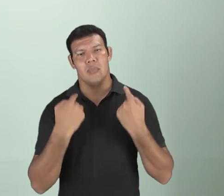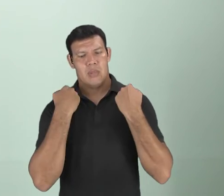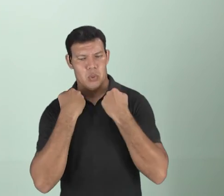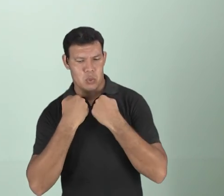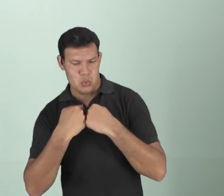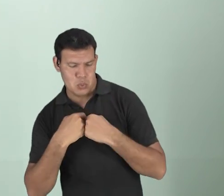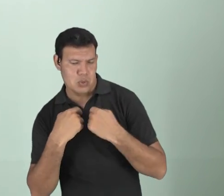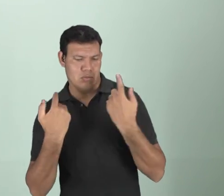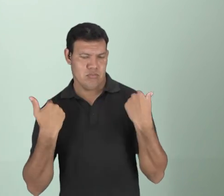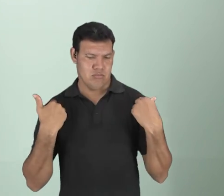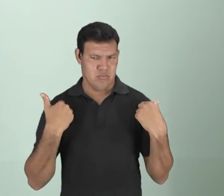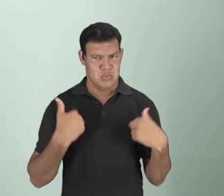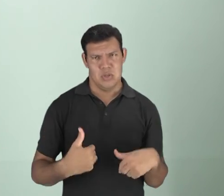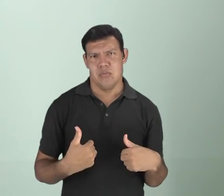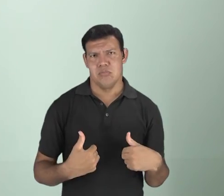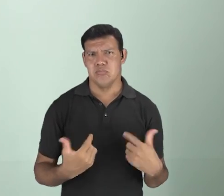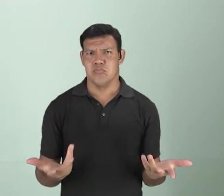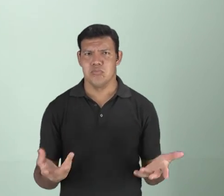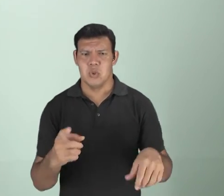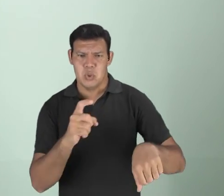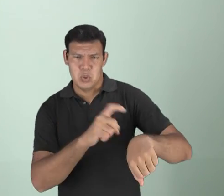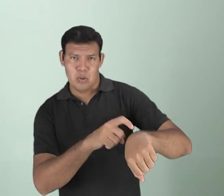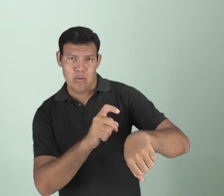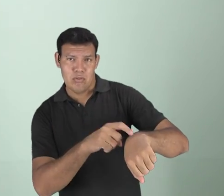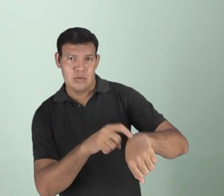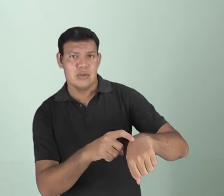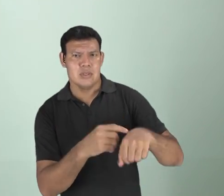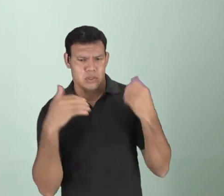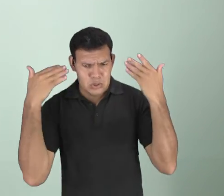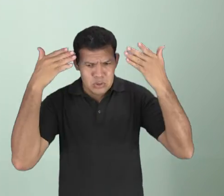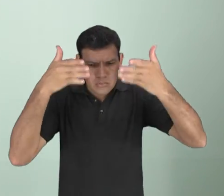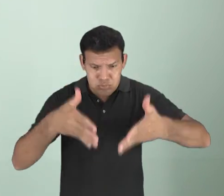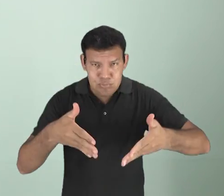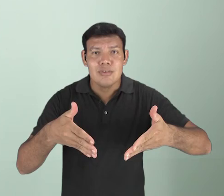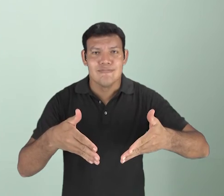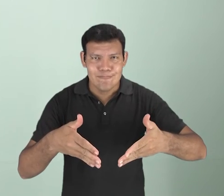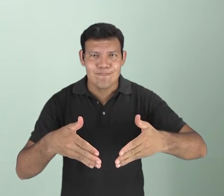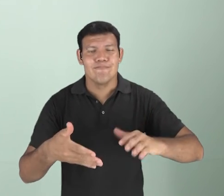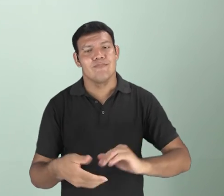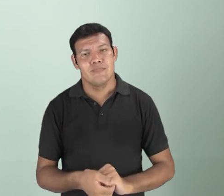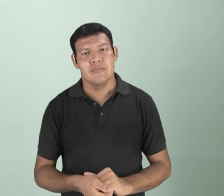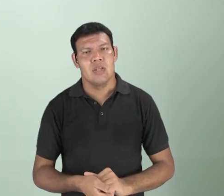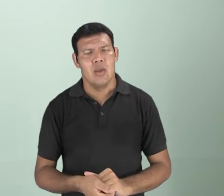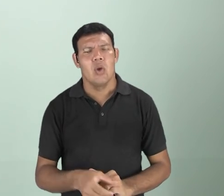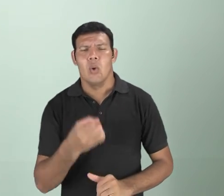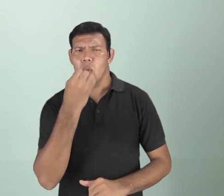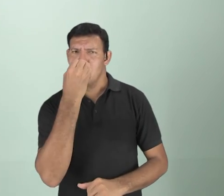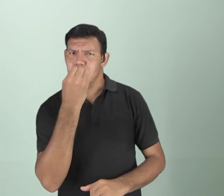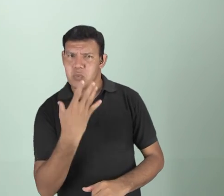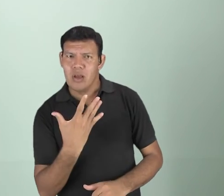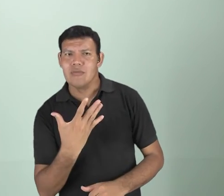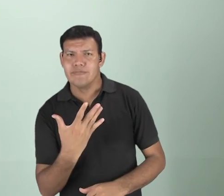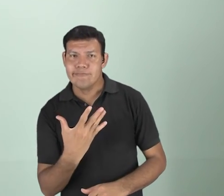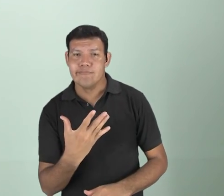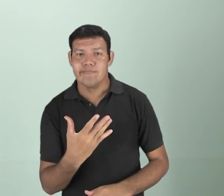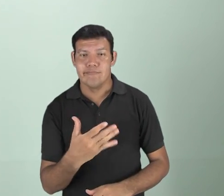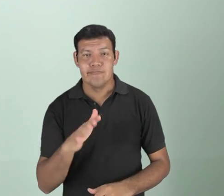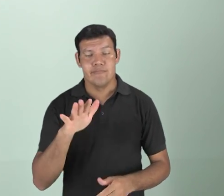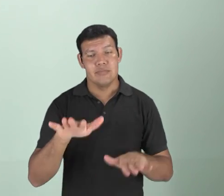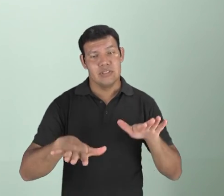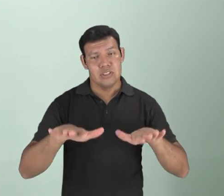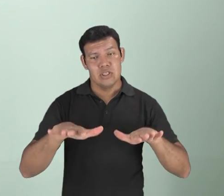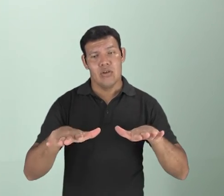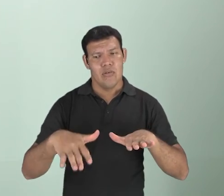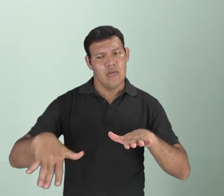cortes porque estão na moda, estão em evidência. É o que me torna adequado a um determinado